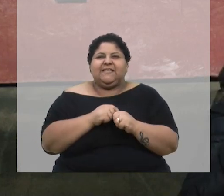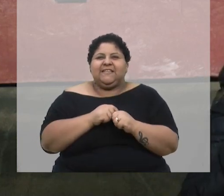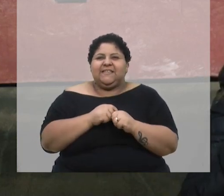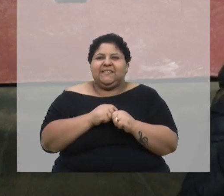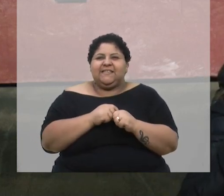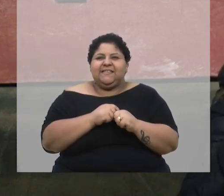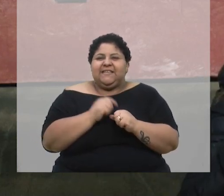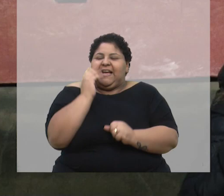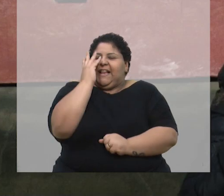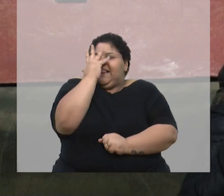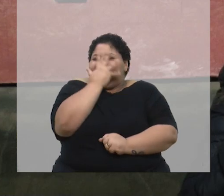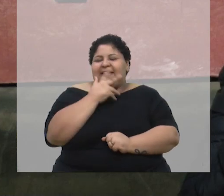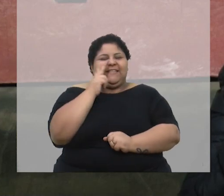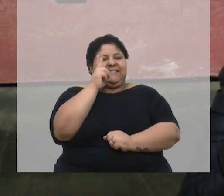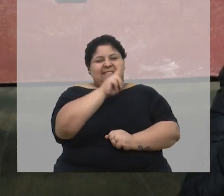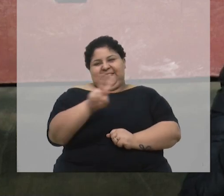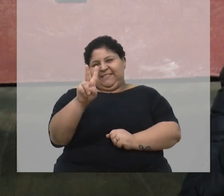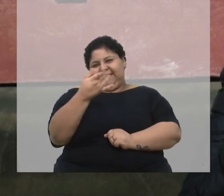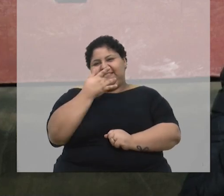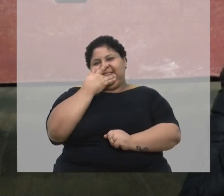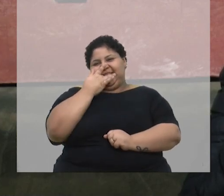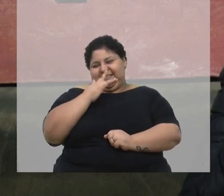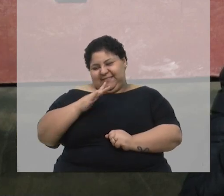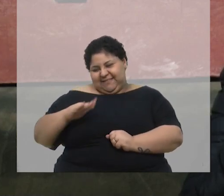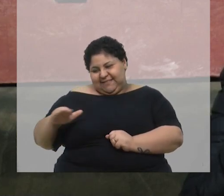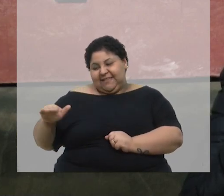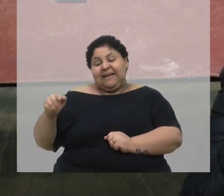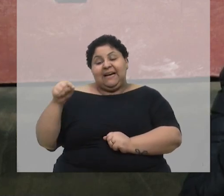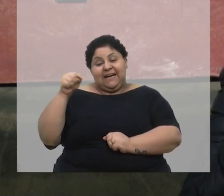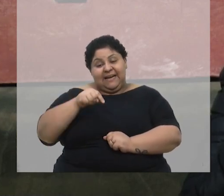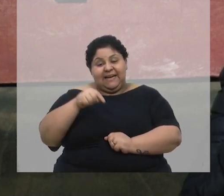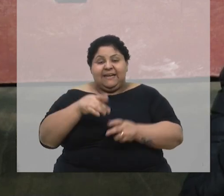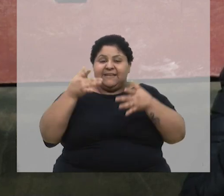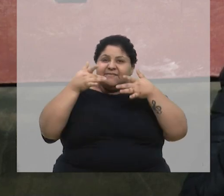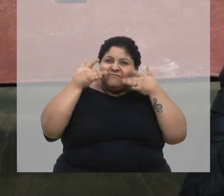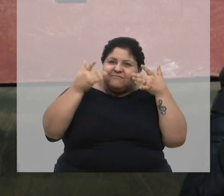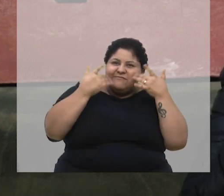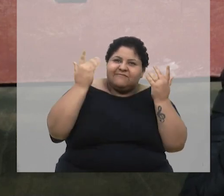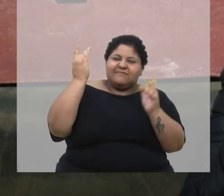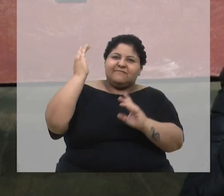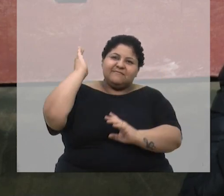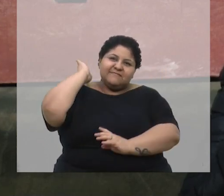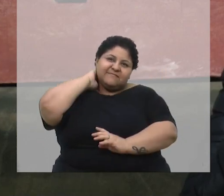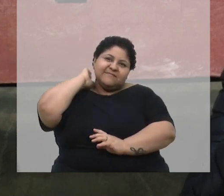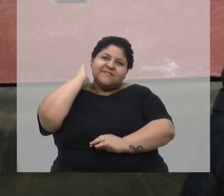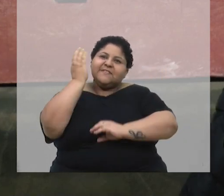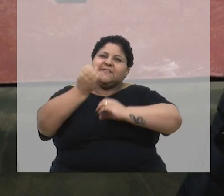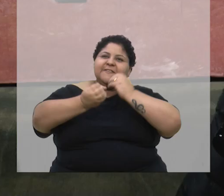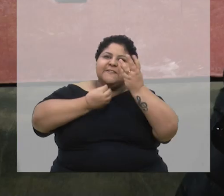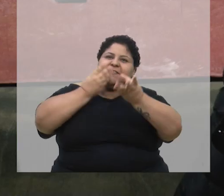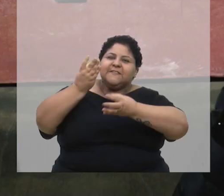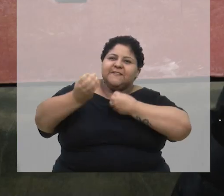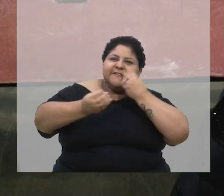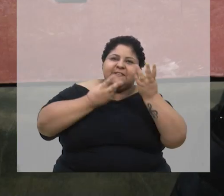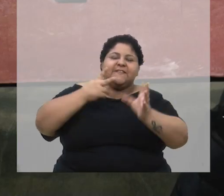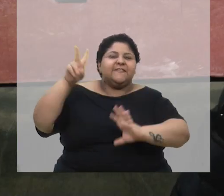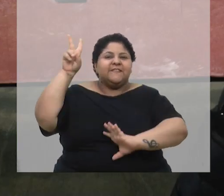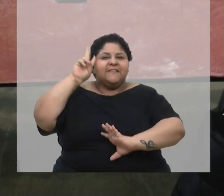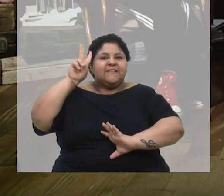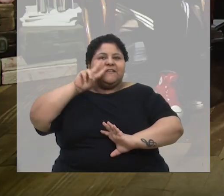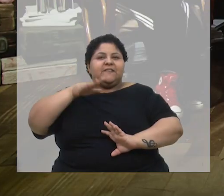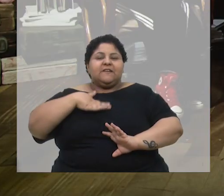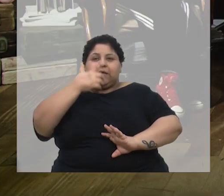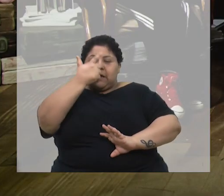bem gratificante, assim, é muito lindo de ver as crianças aqui no teatro, assim, para os bate-papos, para a contação